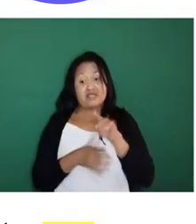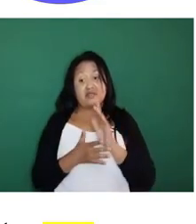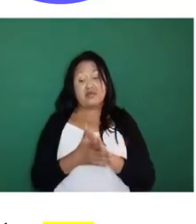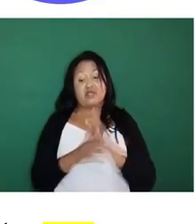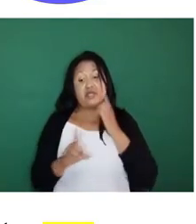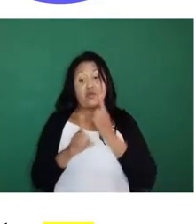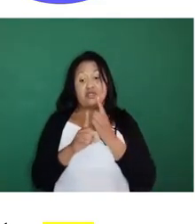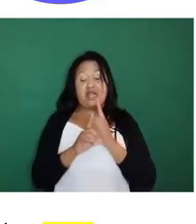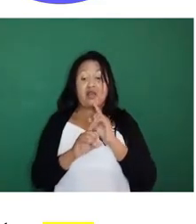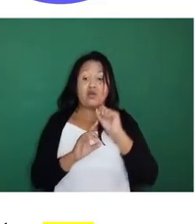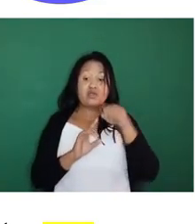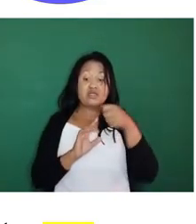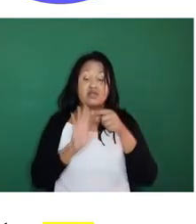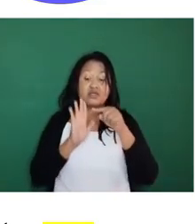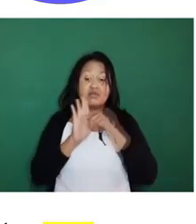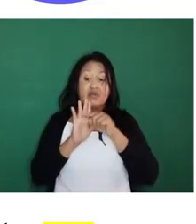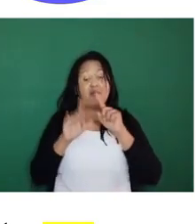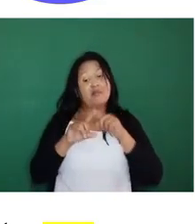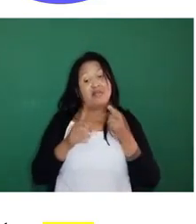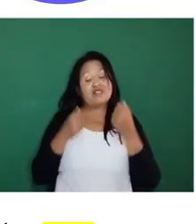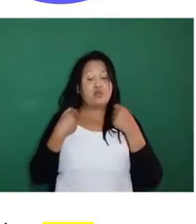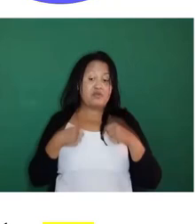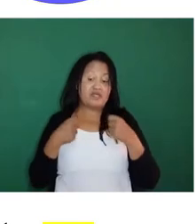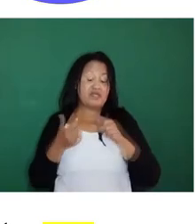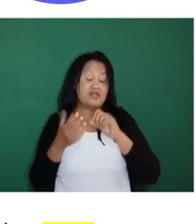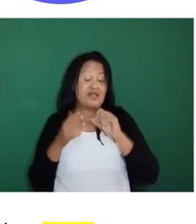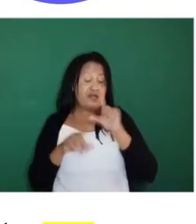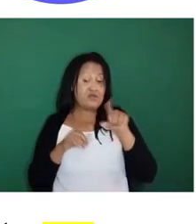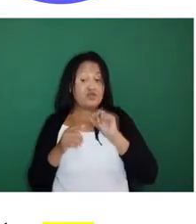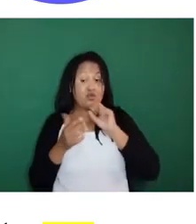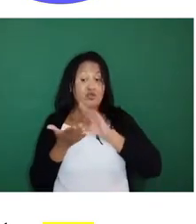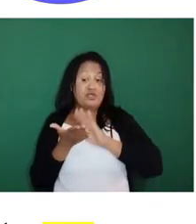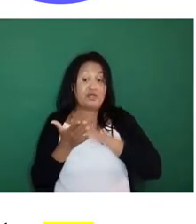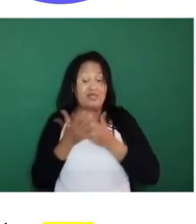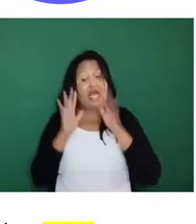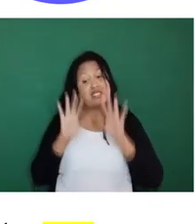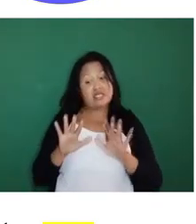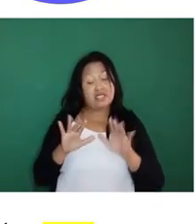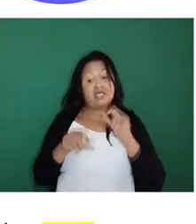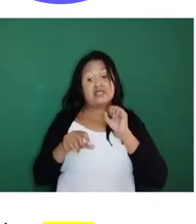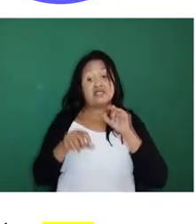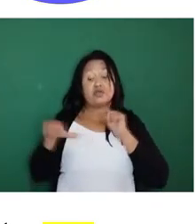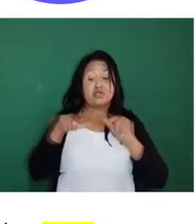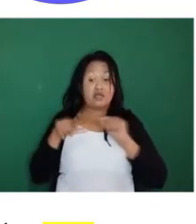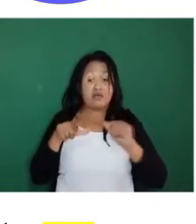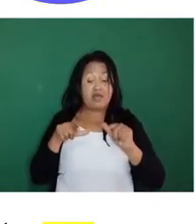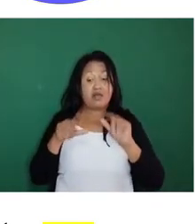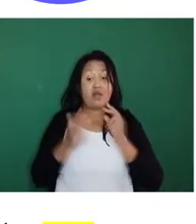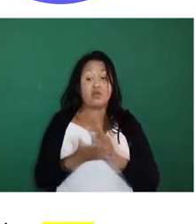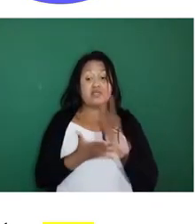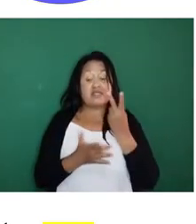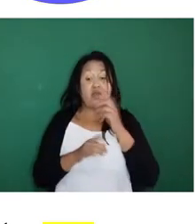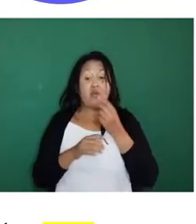alguns livros com sinal de menos mas eu prefiro interpretar dessa forma então se o trabalho foi realizado pela substância